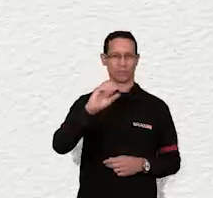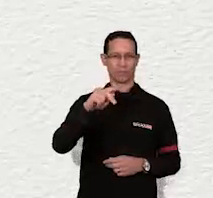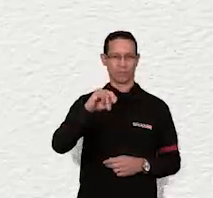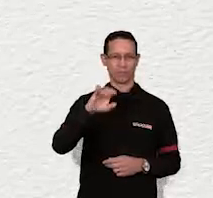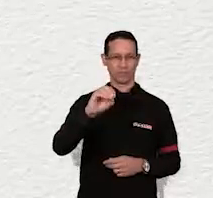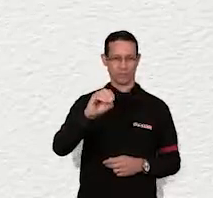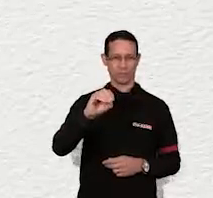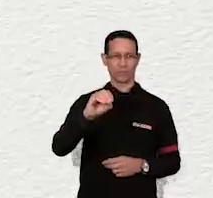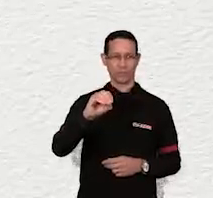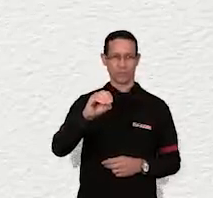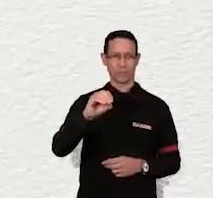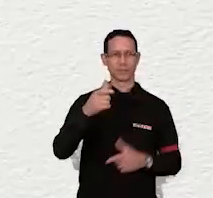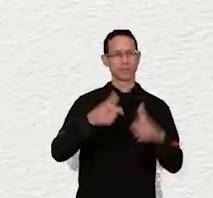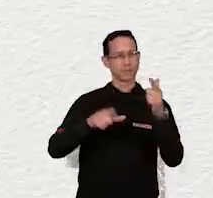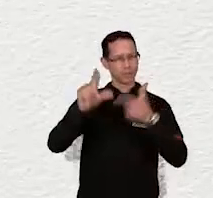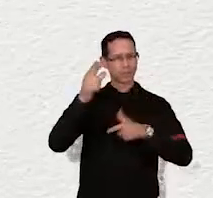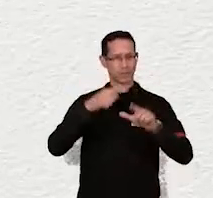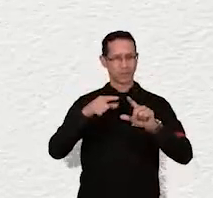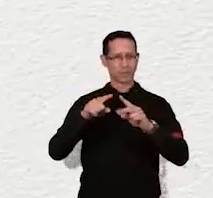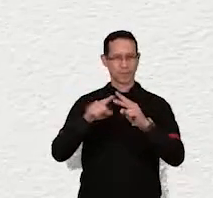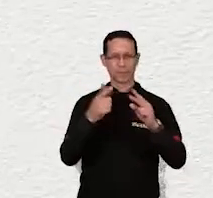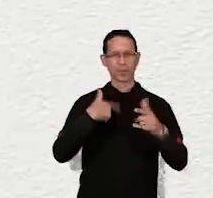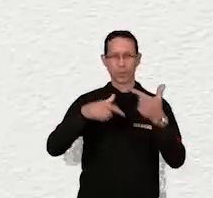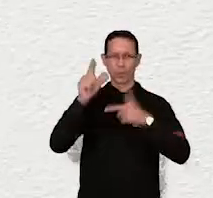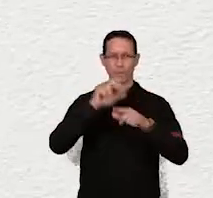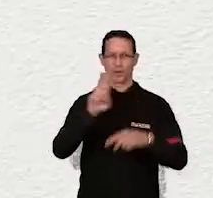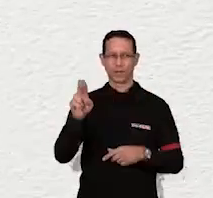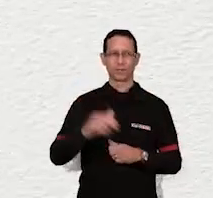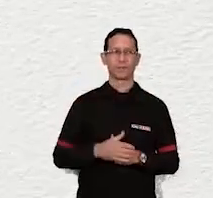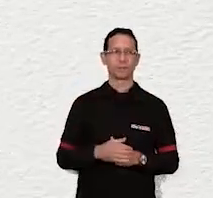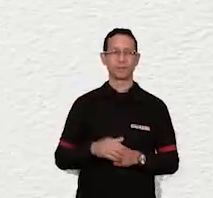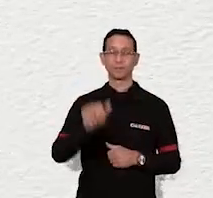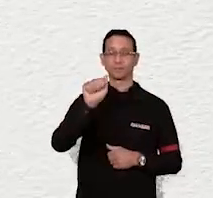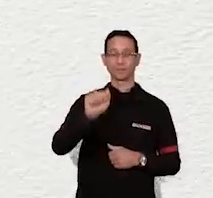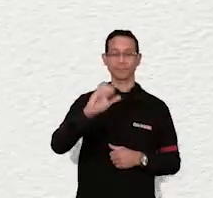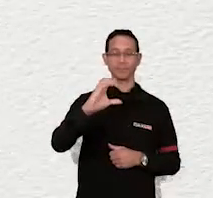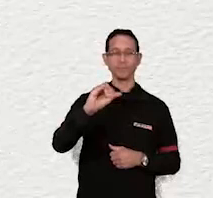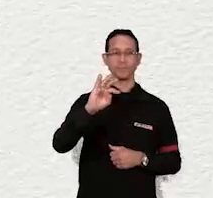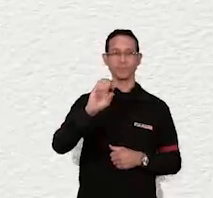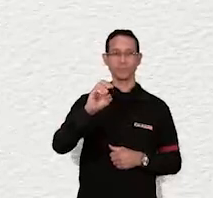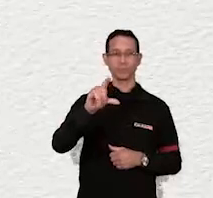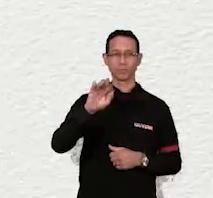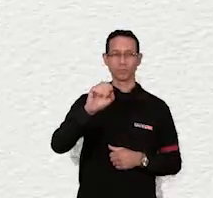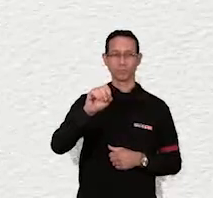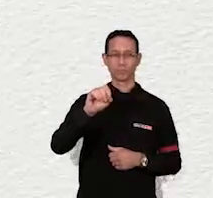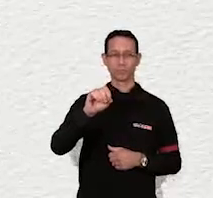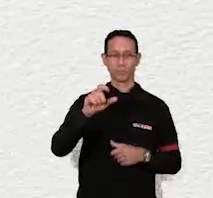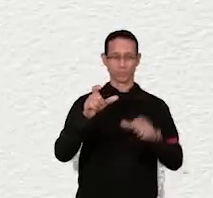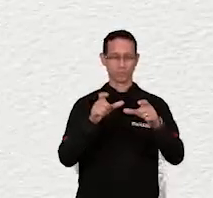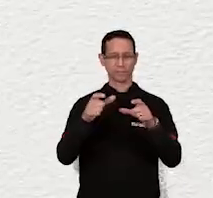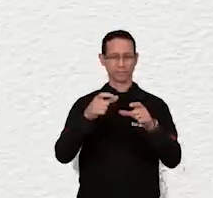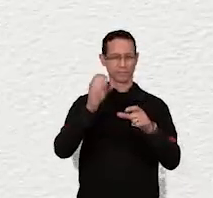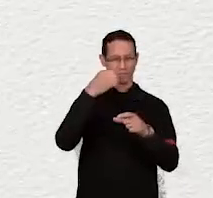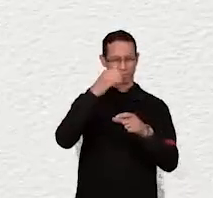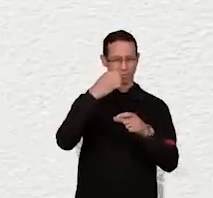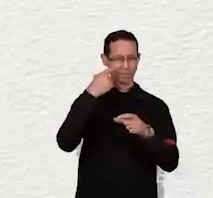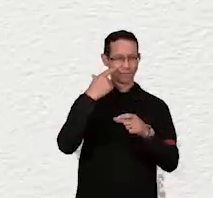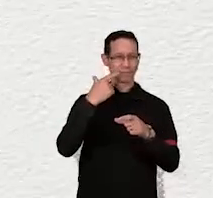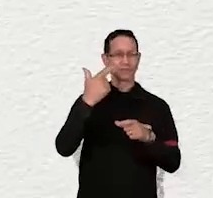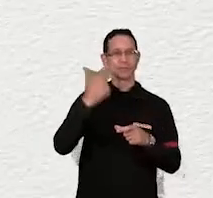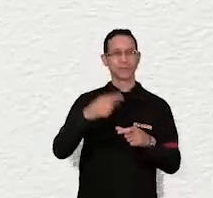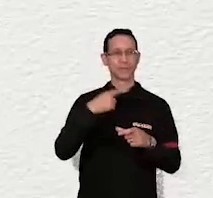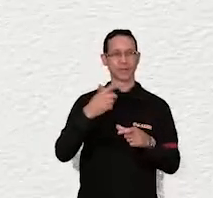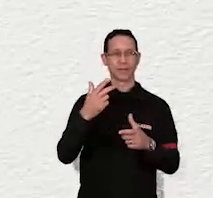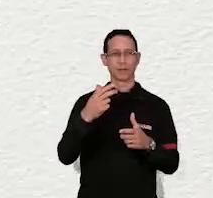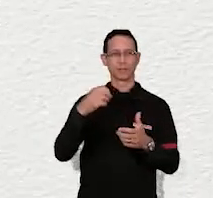otoendoscopia, mas tem outros apelidos, a citologia, a cultura e antibiograma e os exames de imagem,